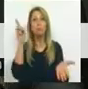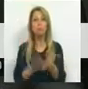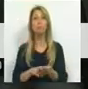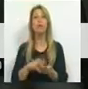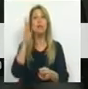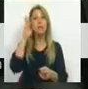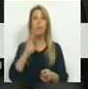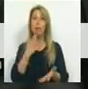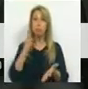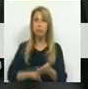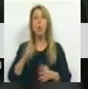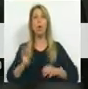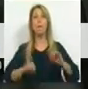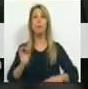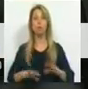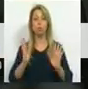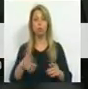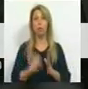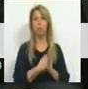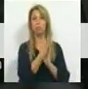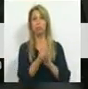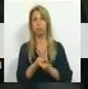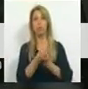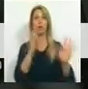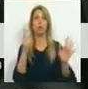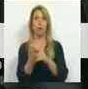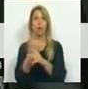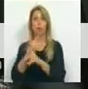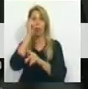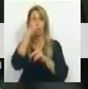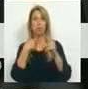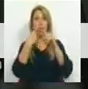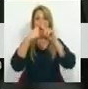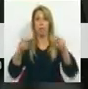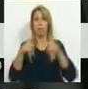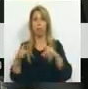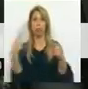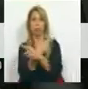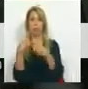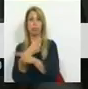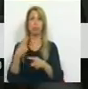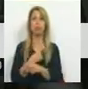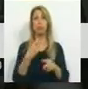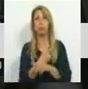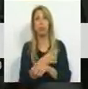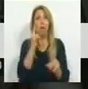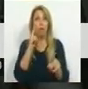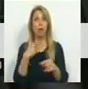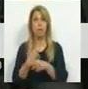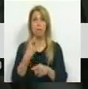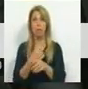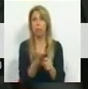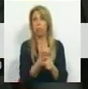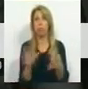aquilo que se passou. Já temos um conjunto de versões contraditórias, controvertidas sobre os mesmos factos. E o Partido Socialista